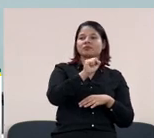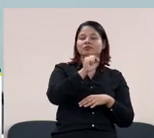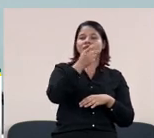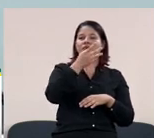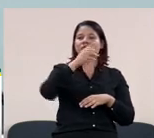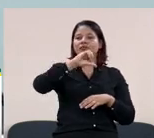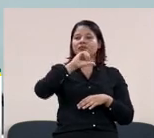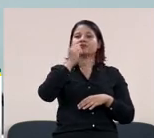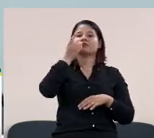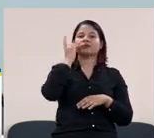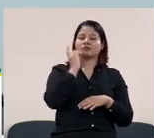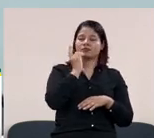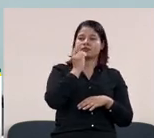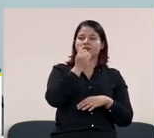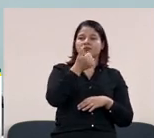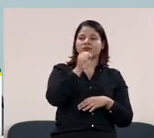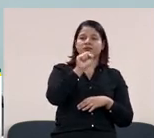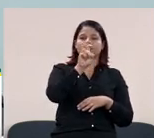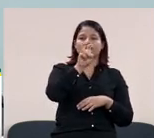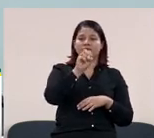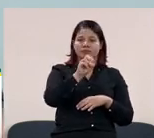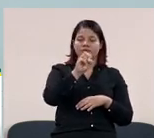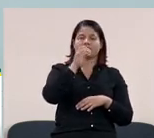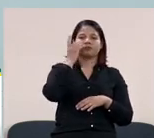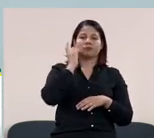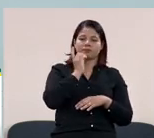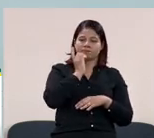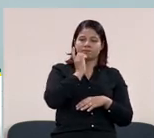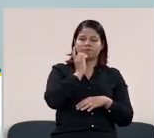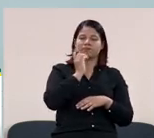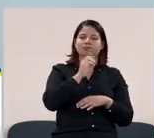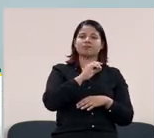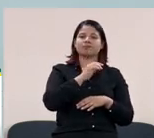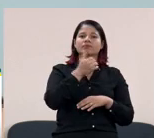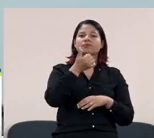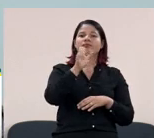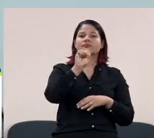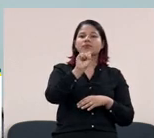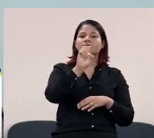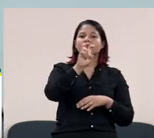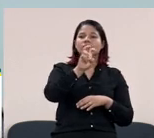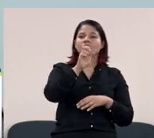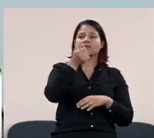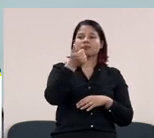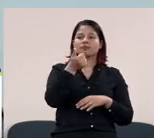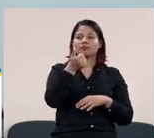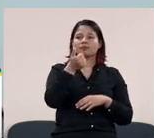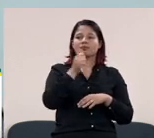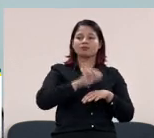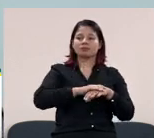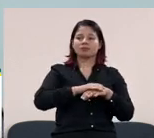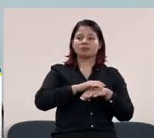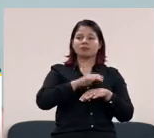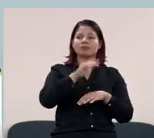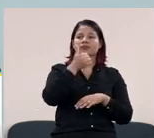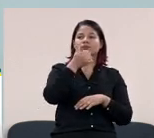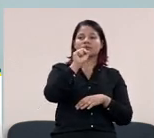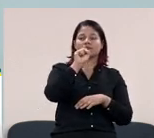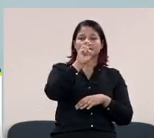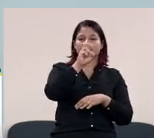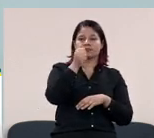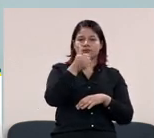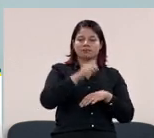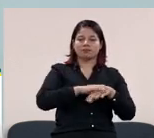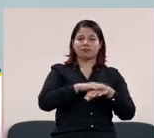Senho. Indicação 1850, de autoria do deputado Diogo Senho. Indicação 1851, 1851, de